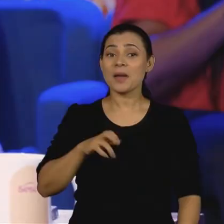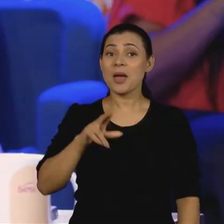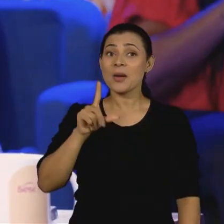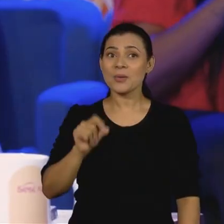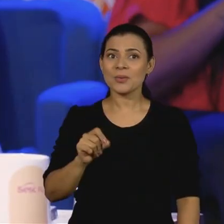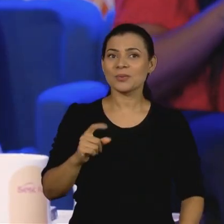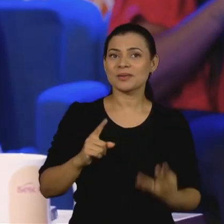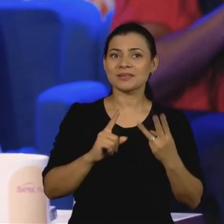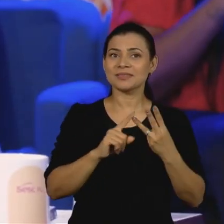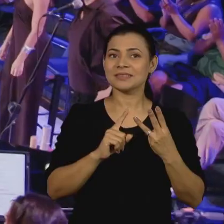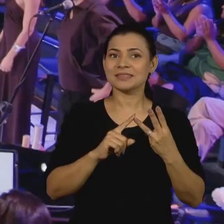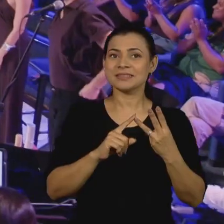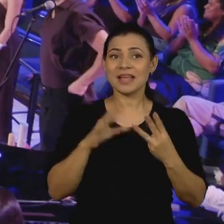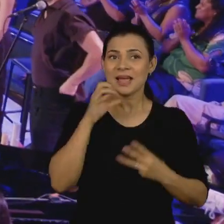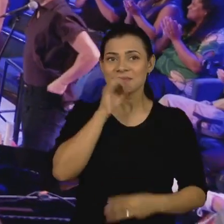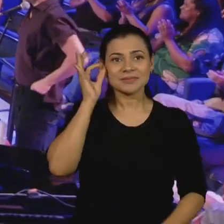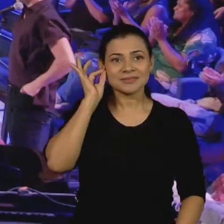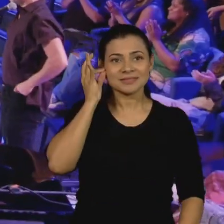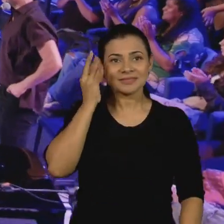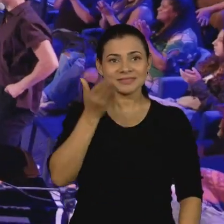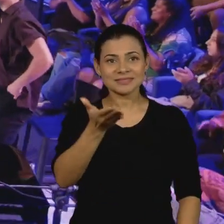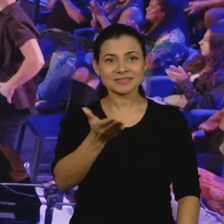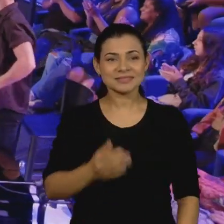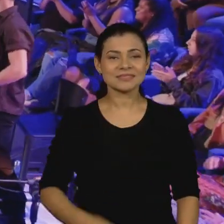no Terceiro Sinal.